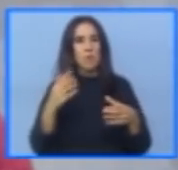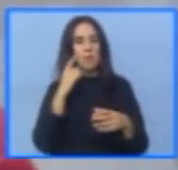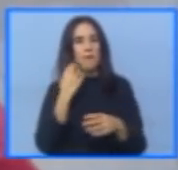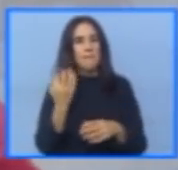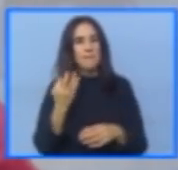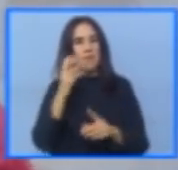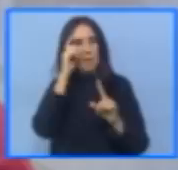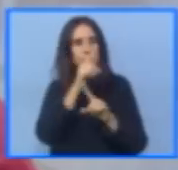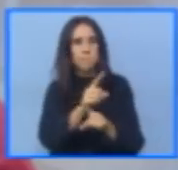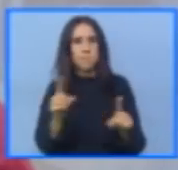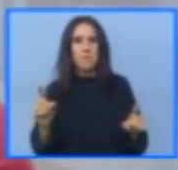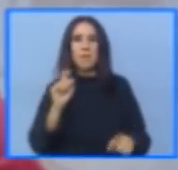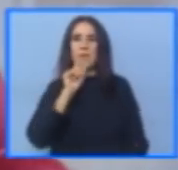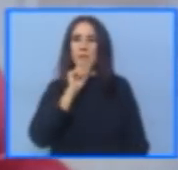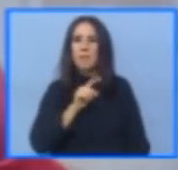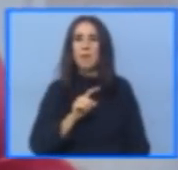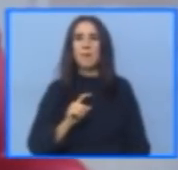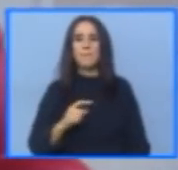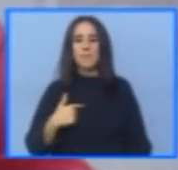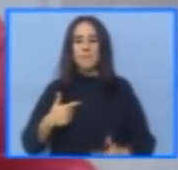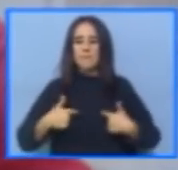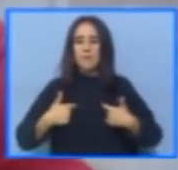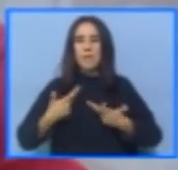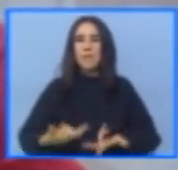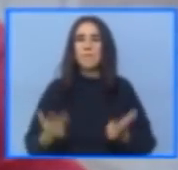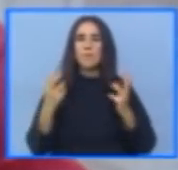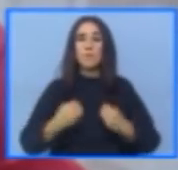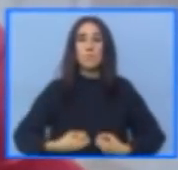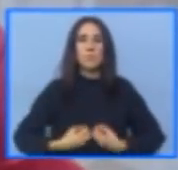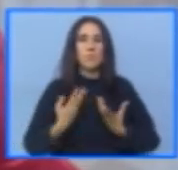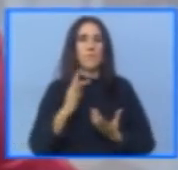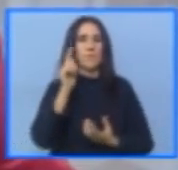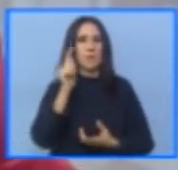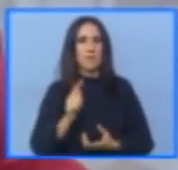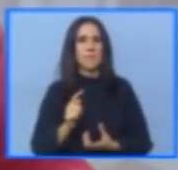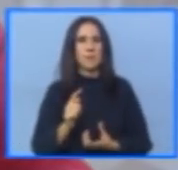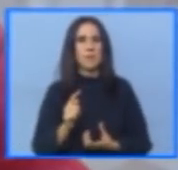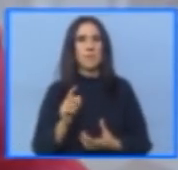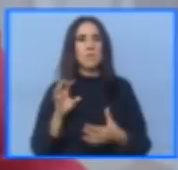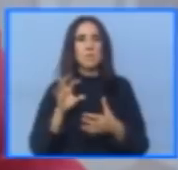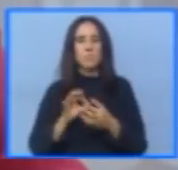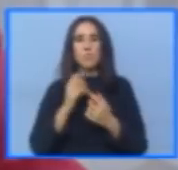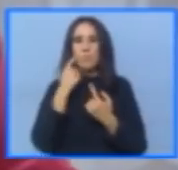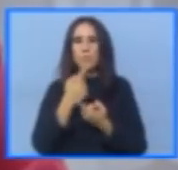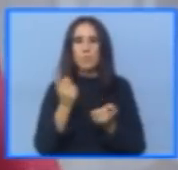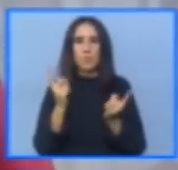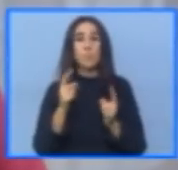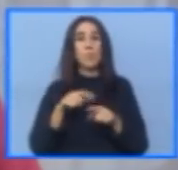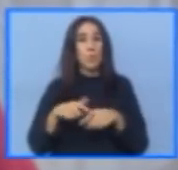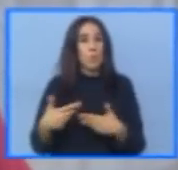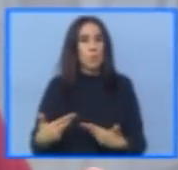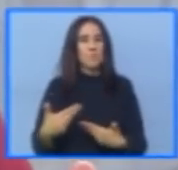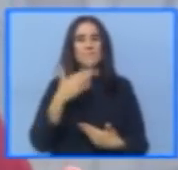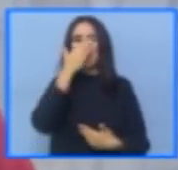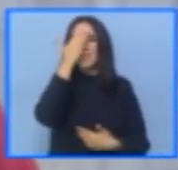esta capacidade de exercer a sua liberdade de expressão de fé no domínio público. Porque hoje temos